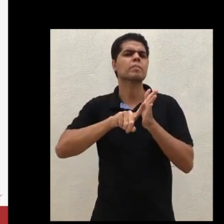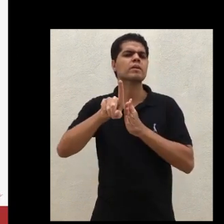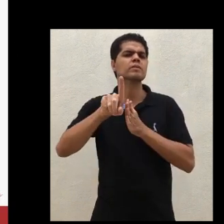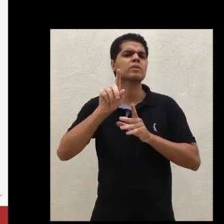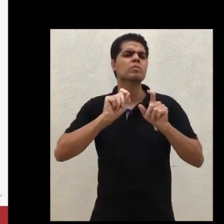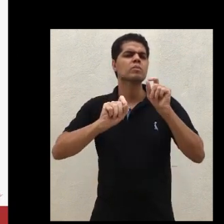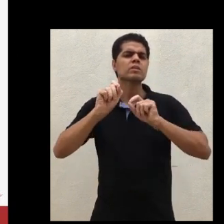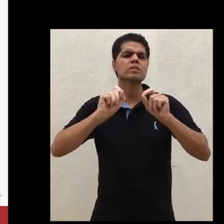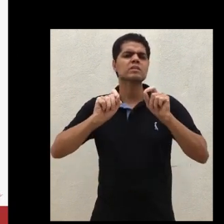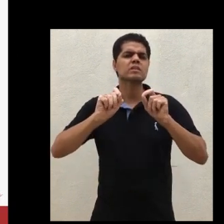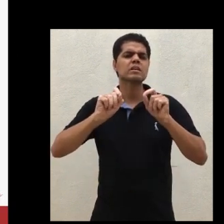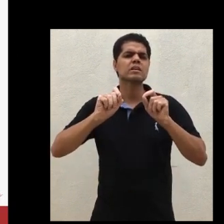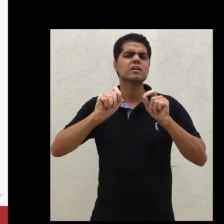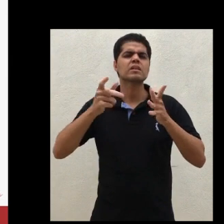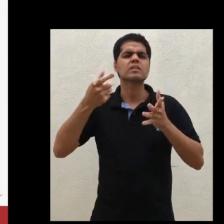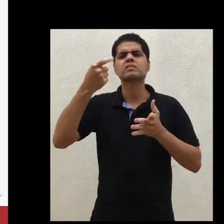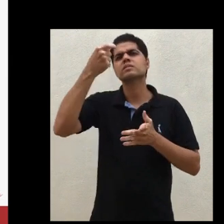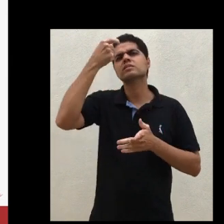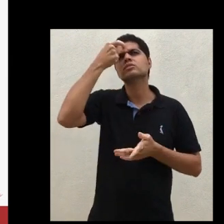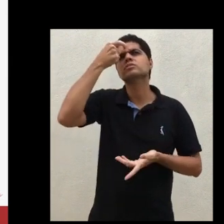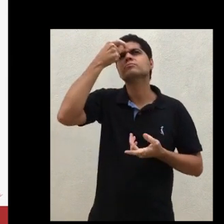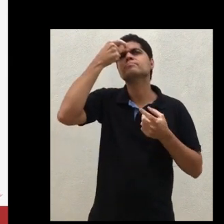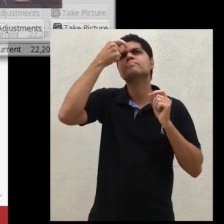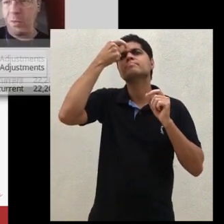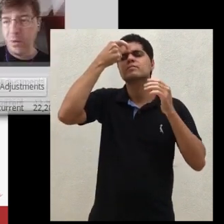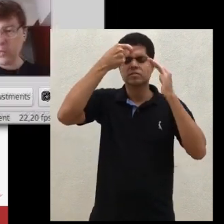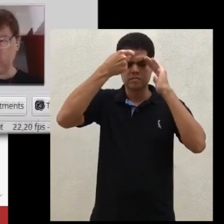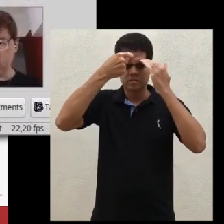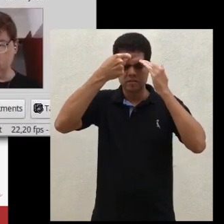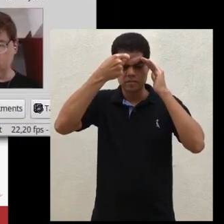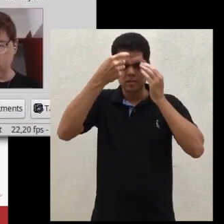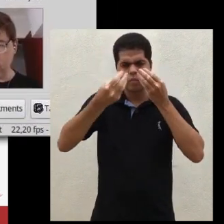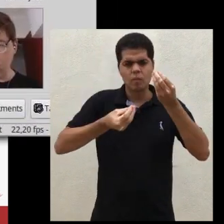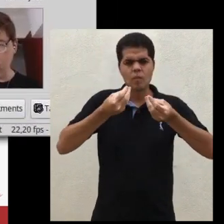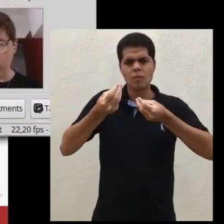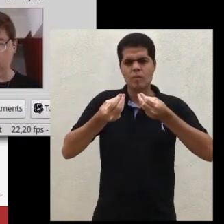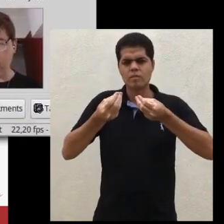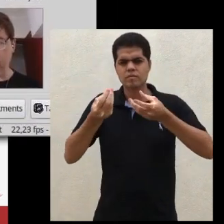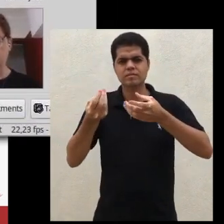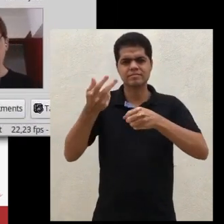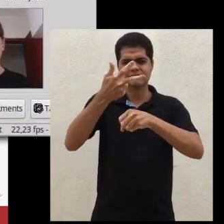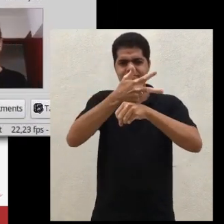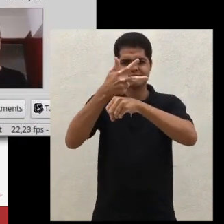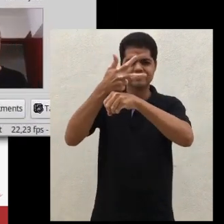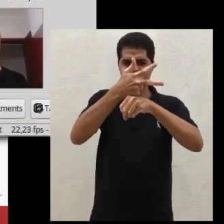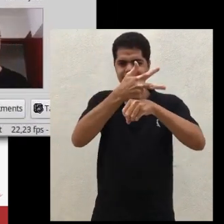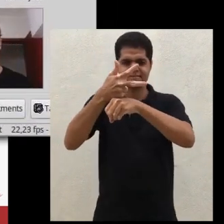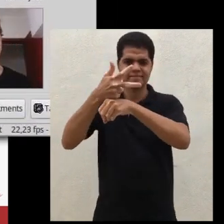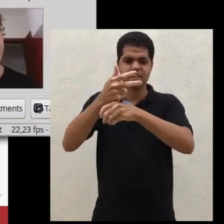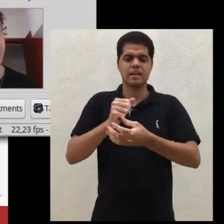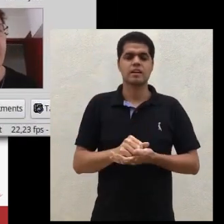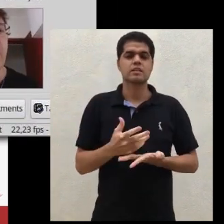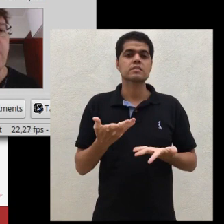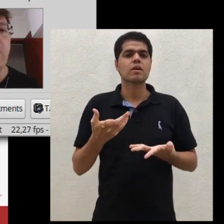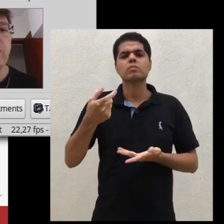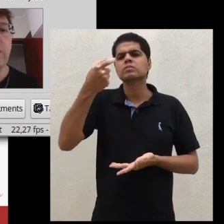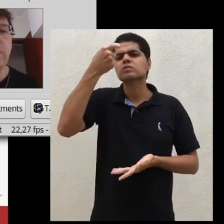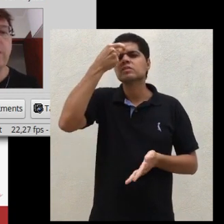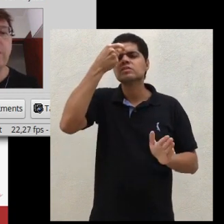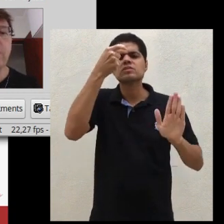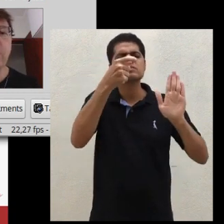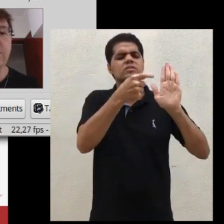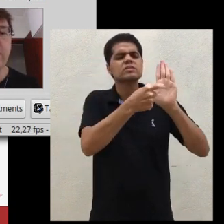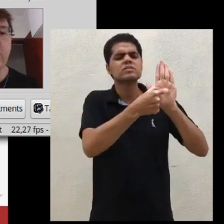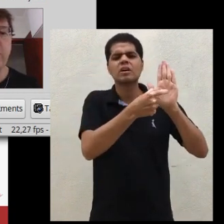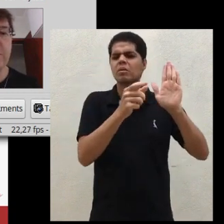O que é inteligência? Eu estou tentando me entender com o meu aplicativo de câmera aqui. O que